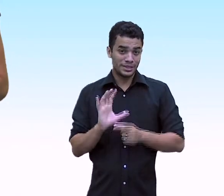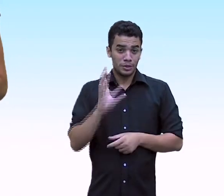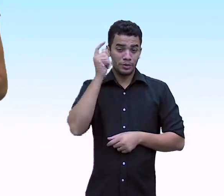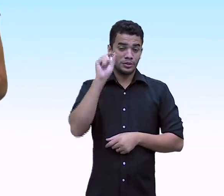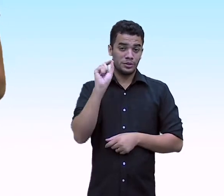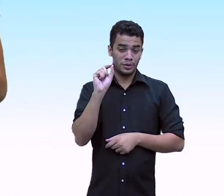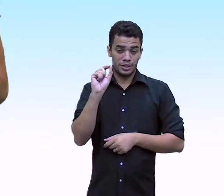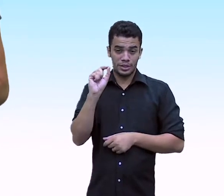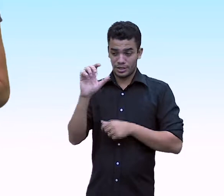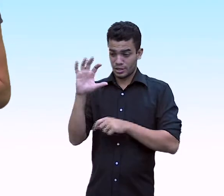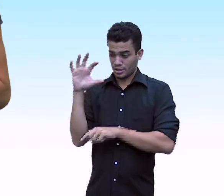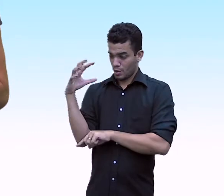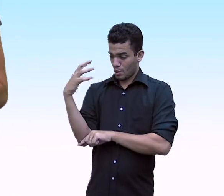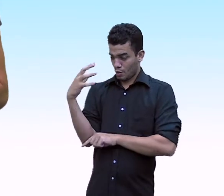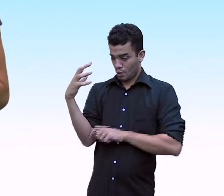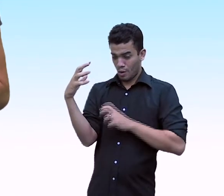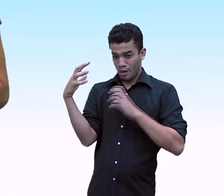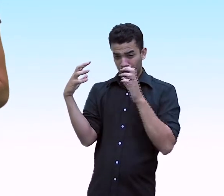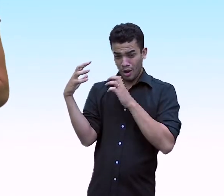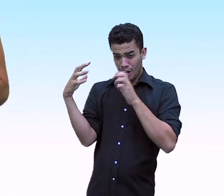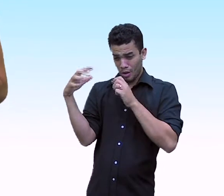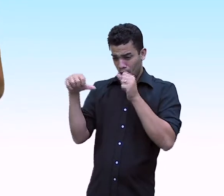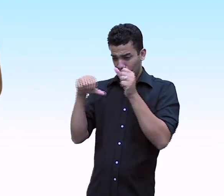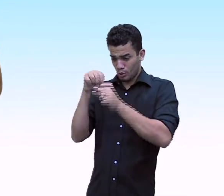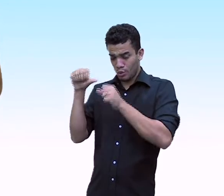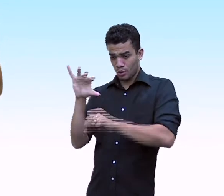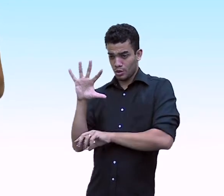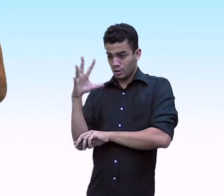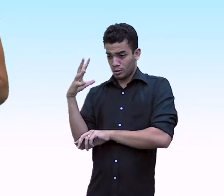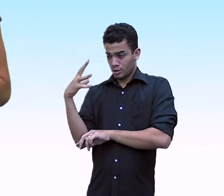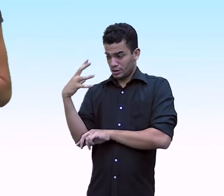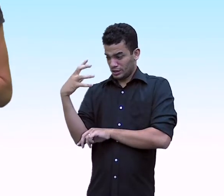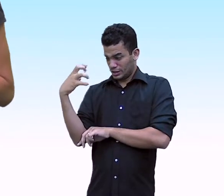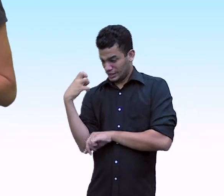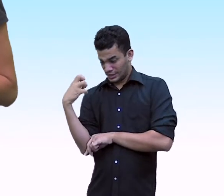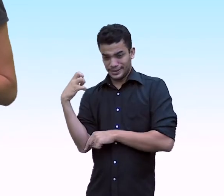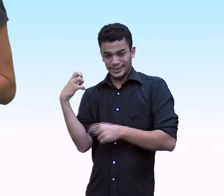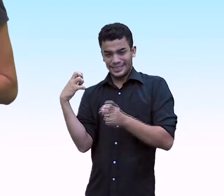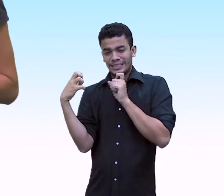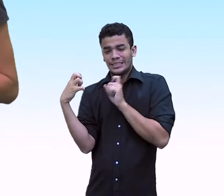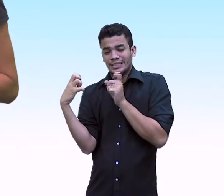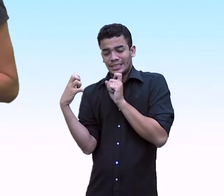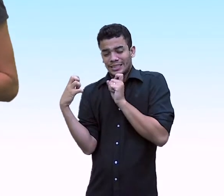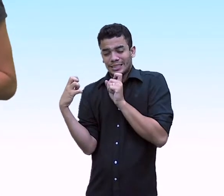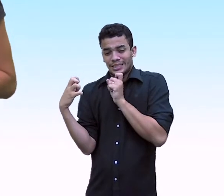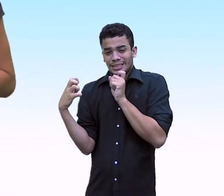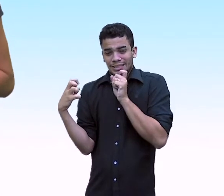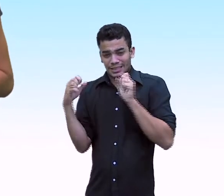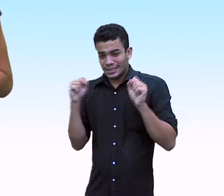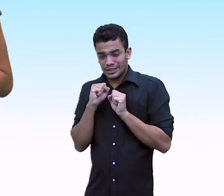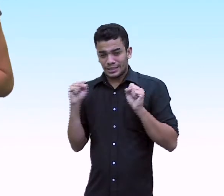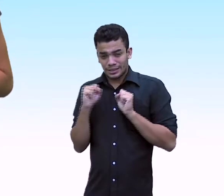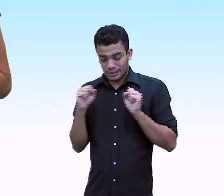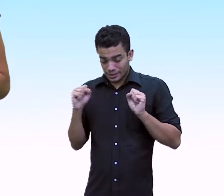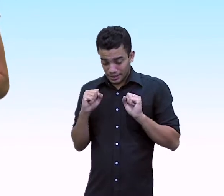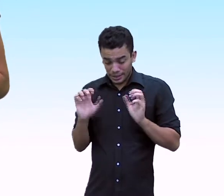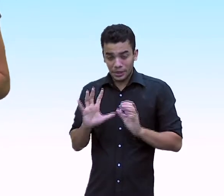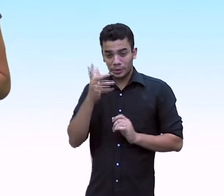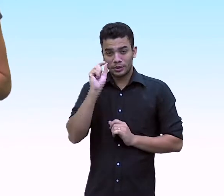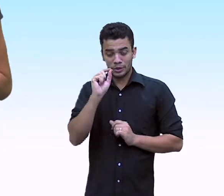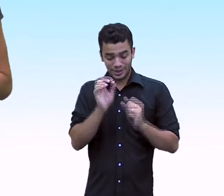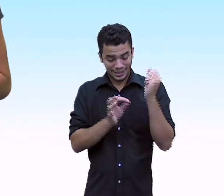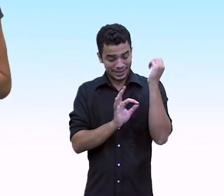cigarra, faminta e com frio, foi pedir alimento à formiga, que lhe disse